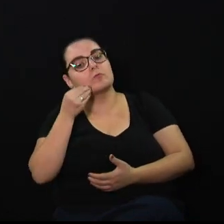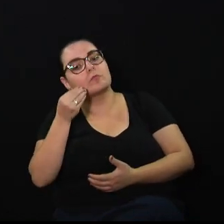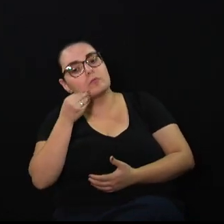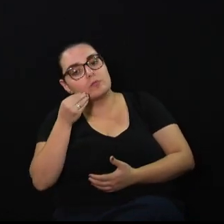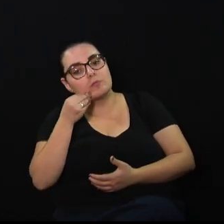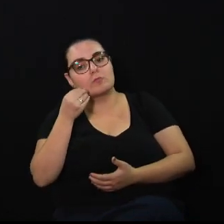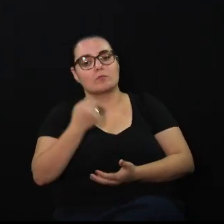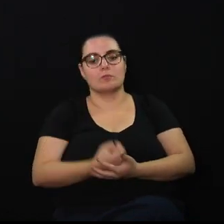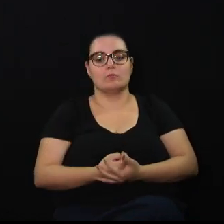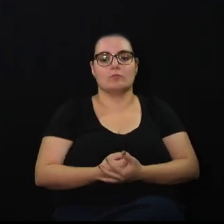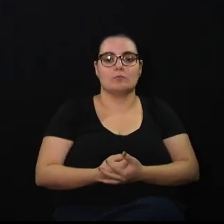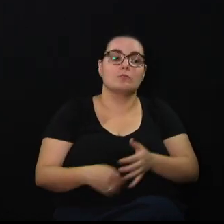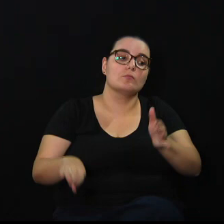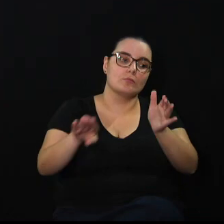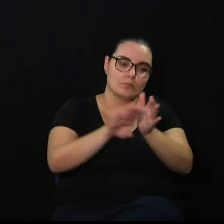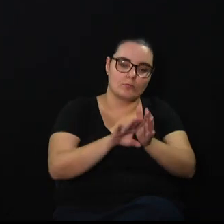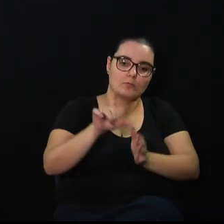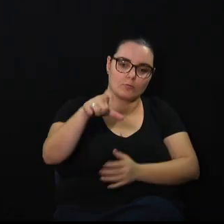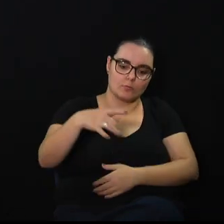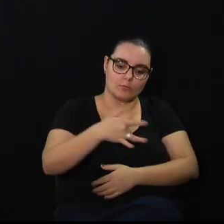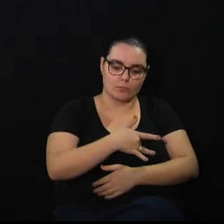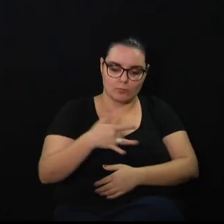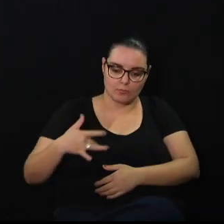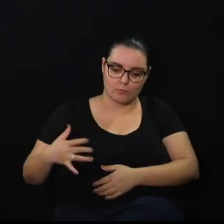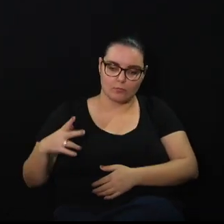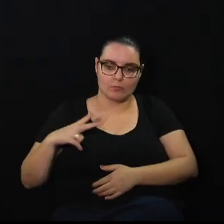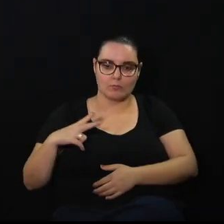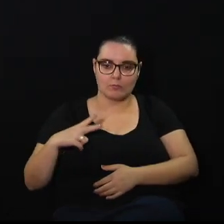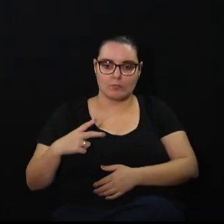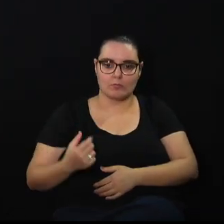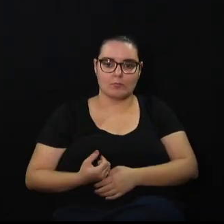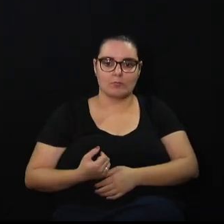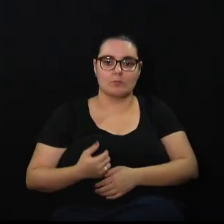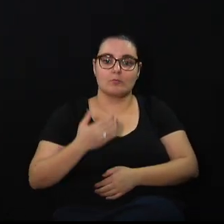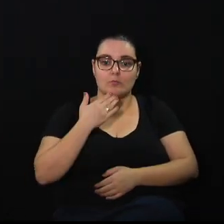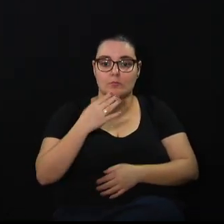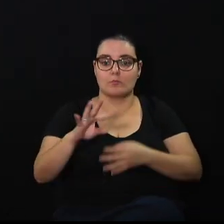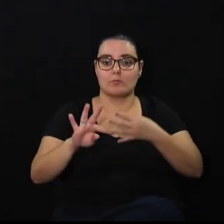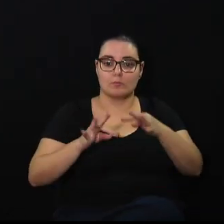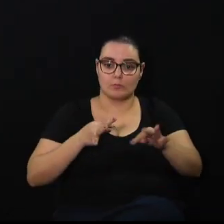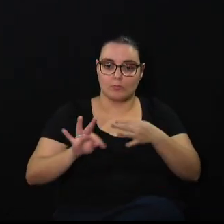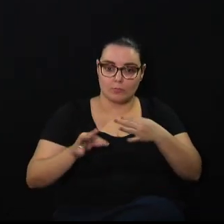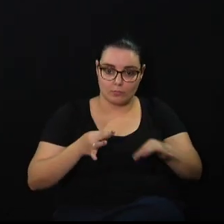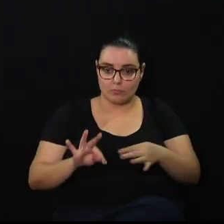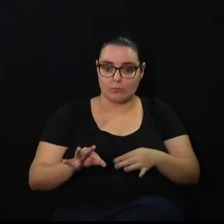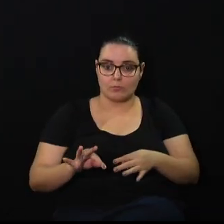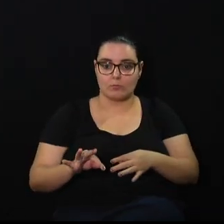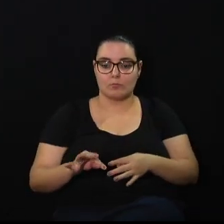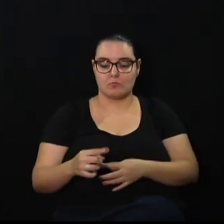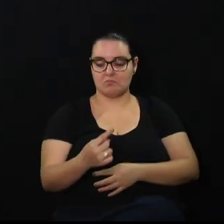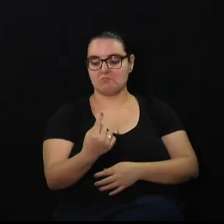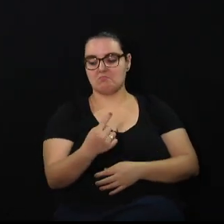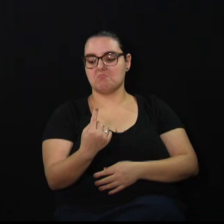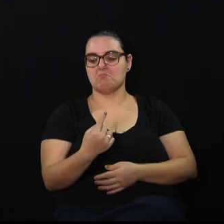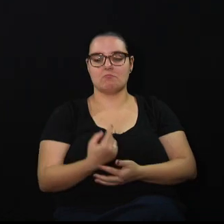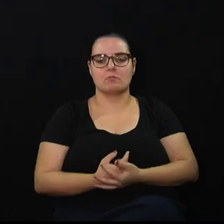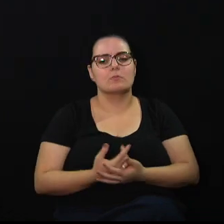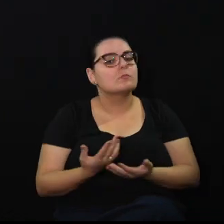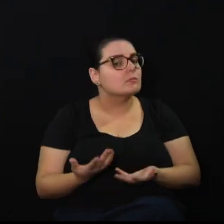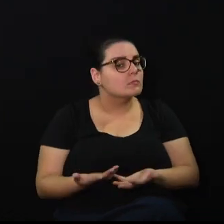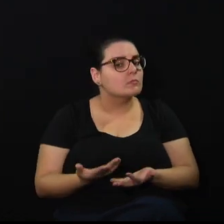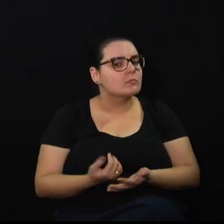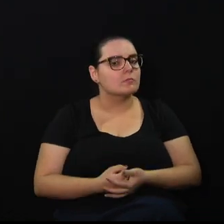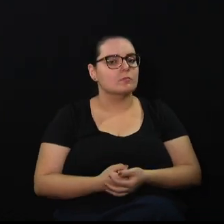chegar até o plano tentou pedir ao seu tratamento e esse tratamento foi ligado é imprescindível para